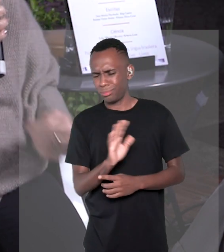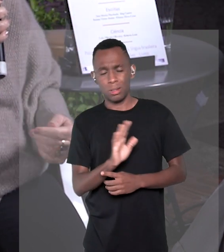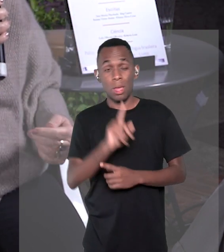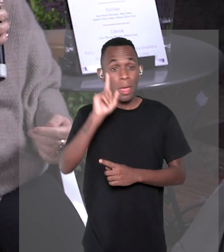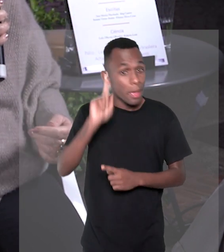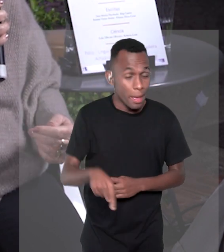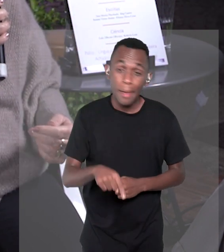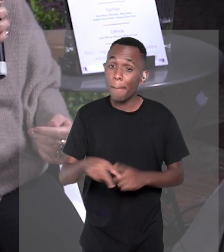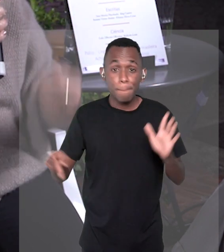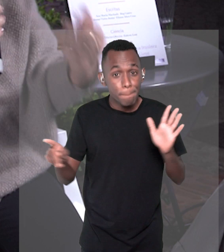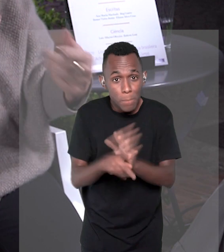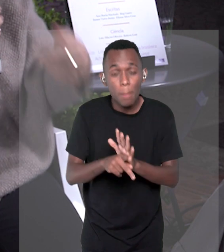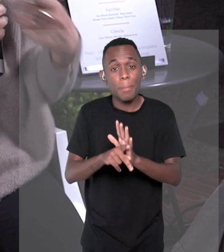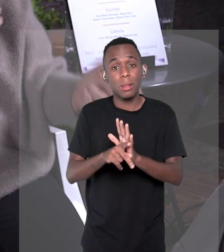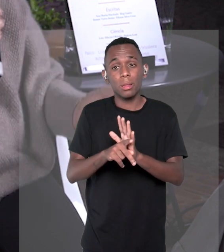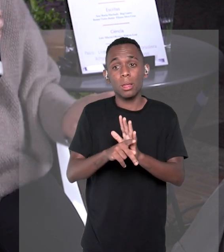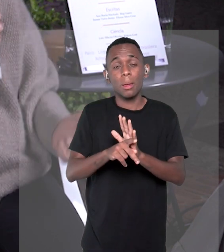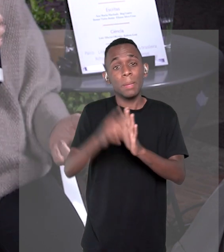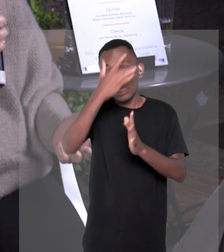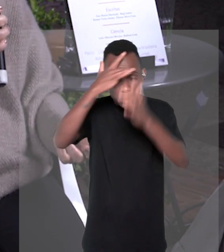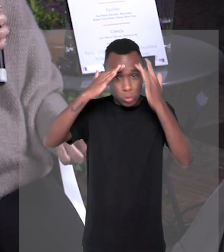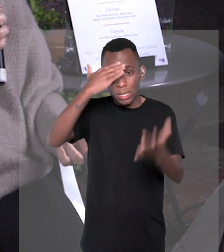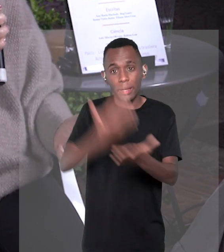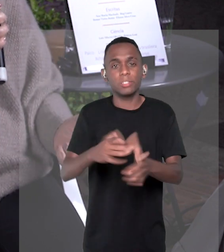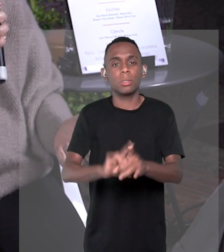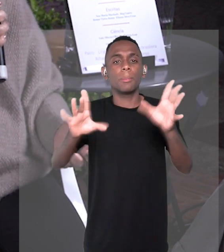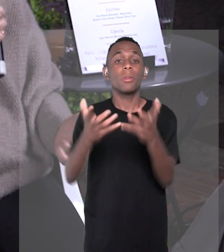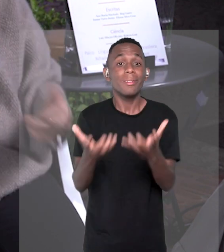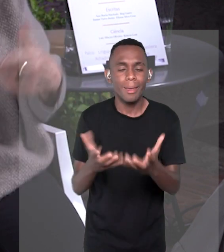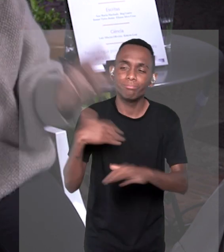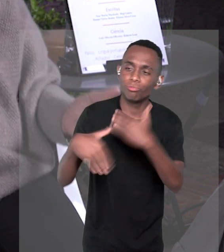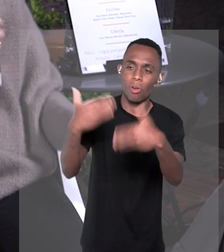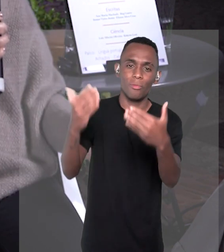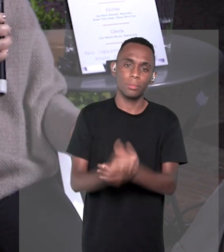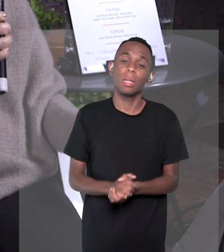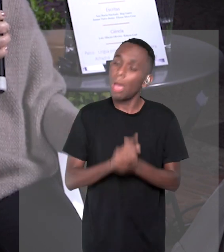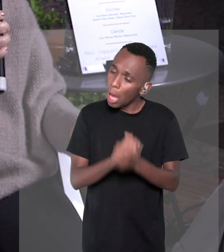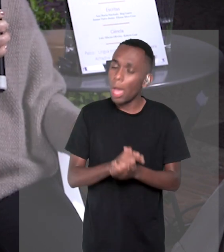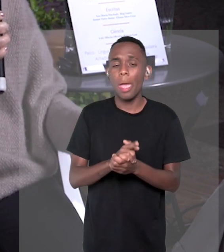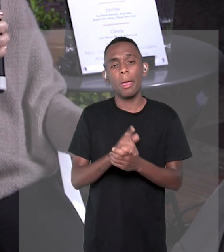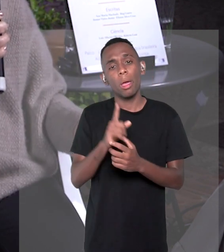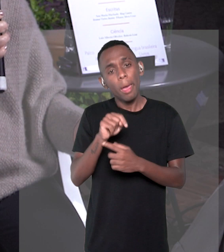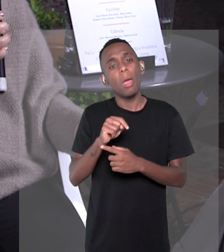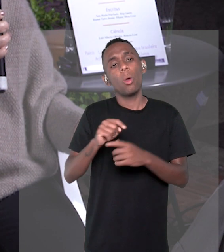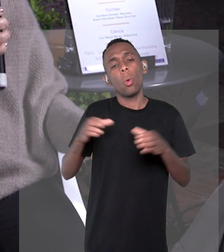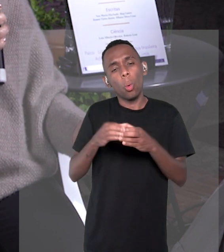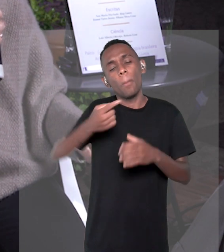sem saber. Ela se dirige aos brasileiros. Ela fala do Brasil. Não